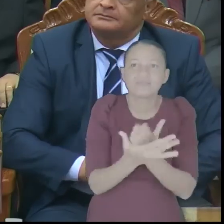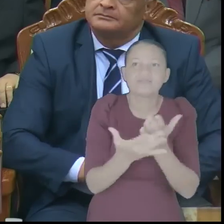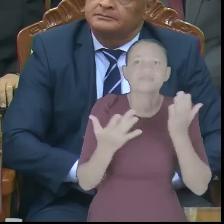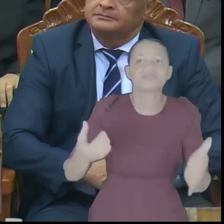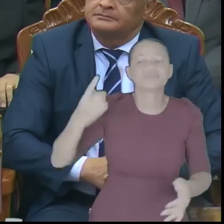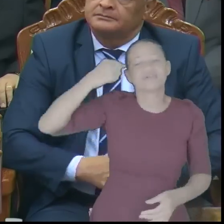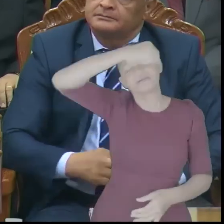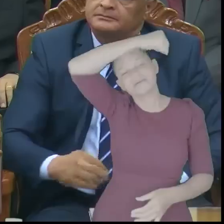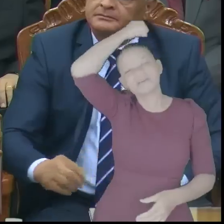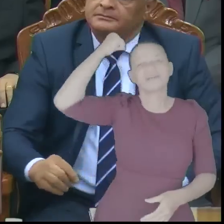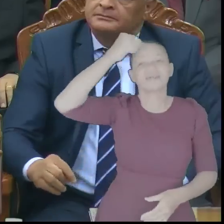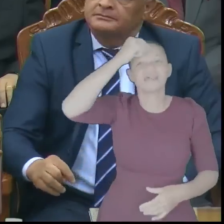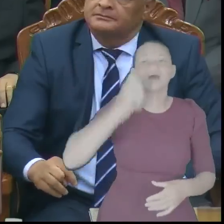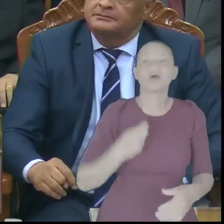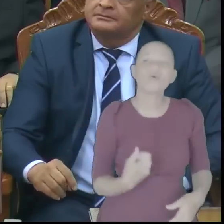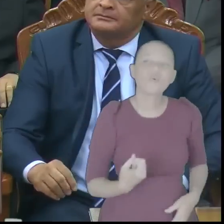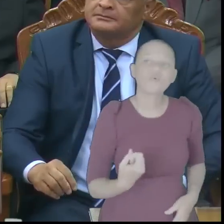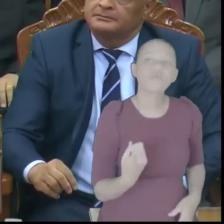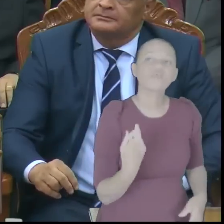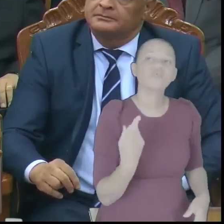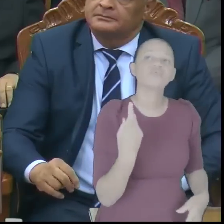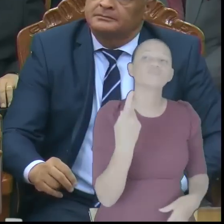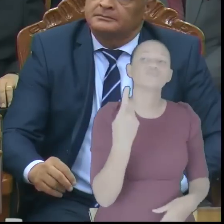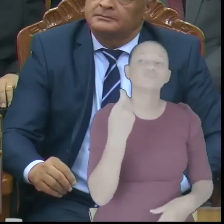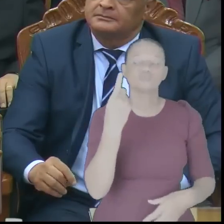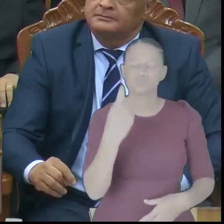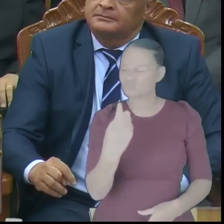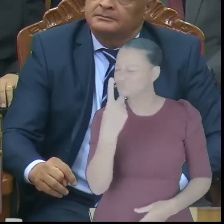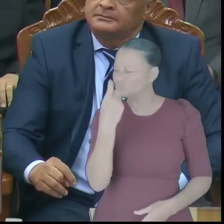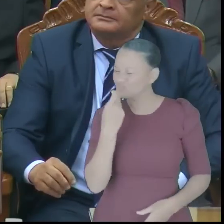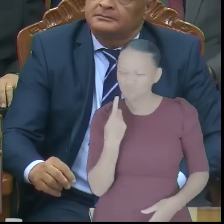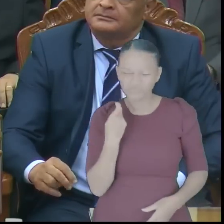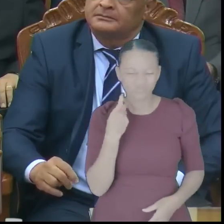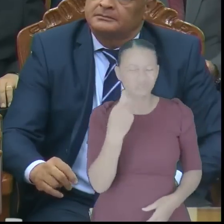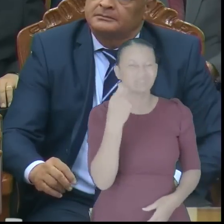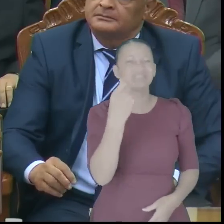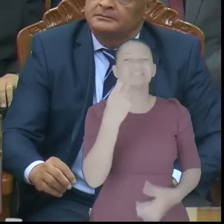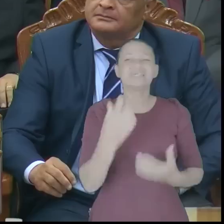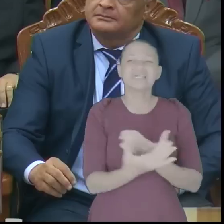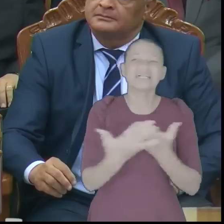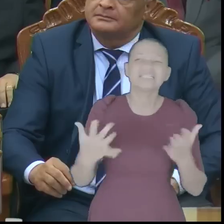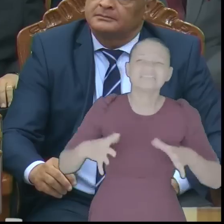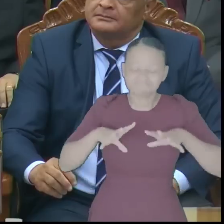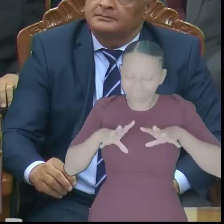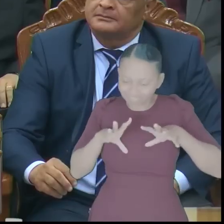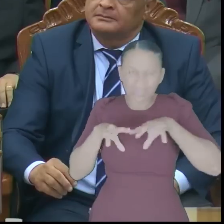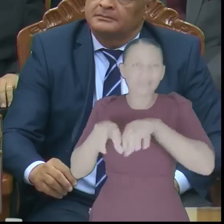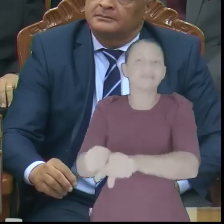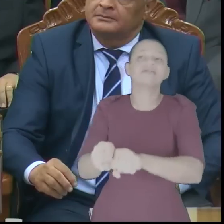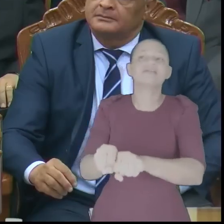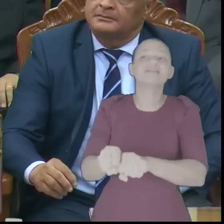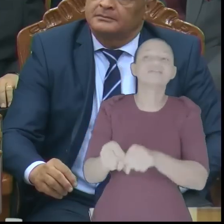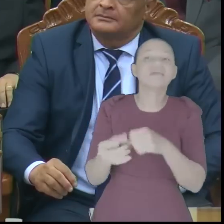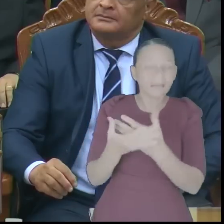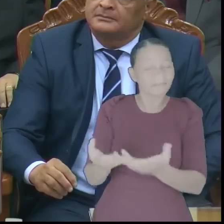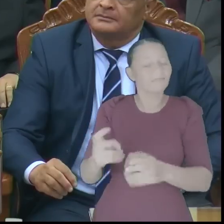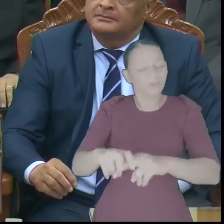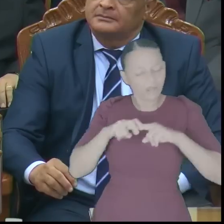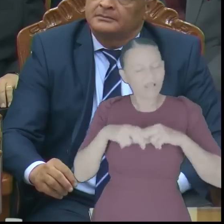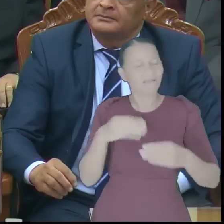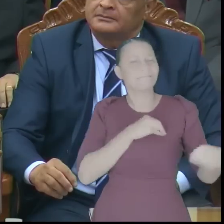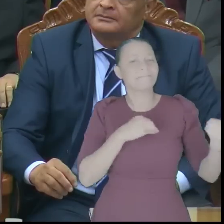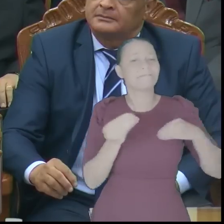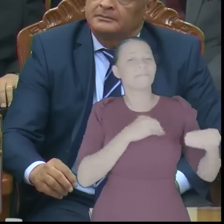santo. E a única forma que a morte tem de tocar é através do pecado. Então,